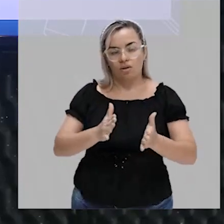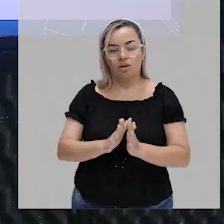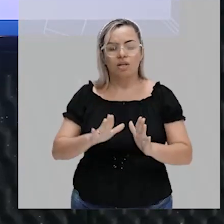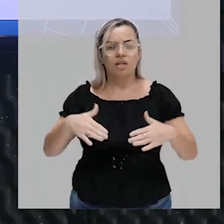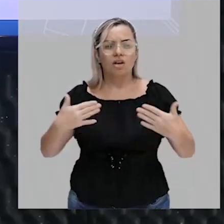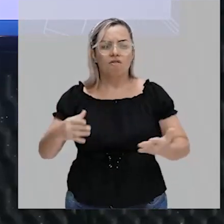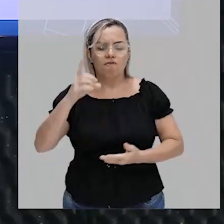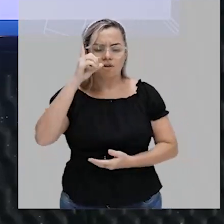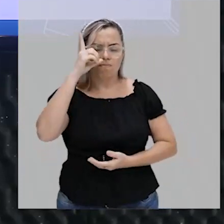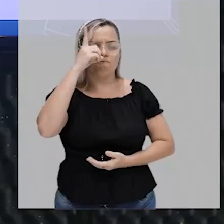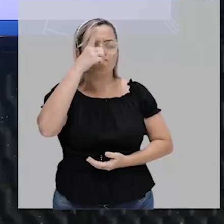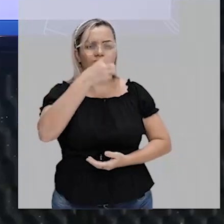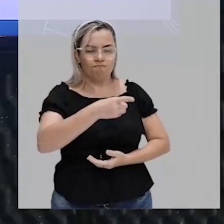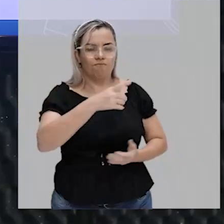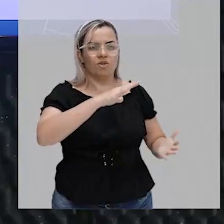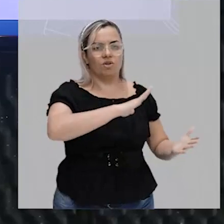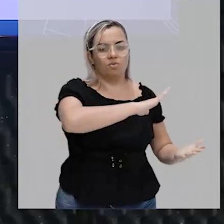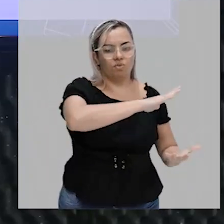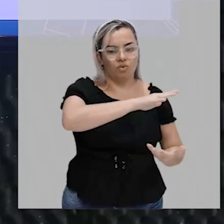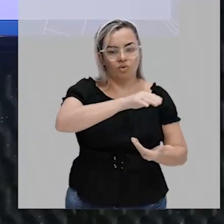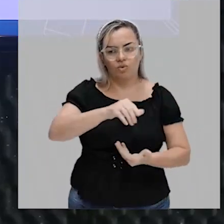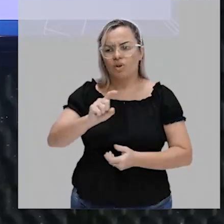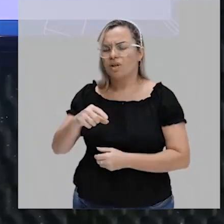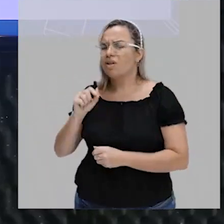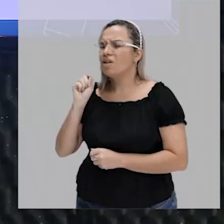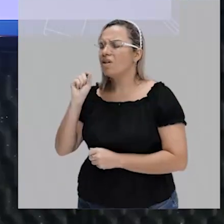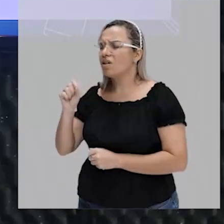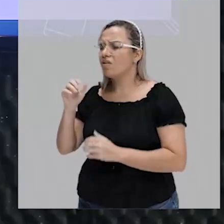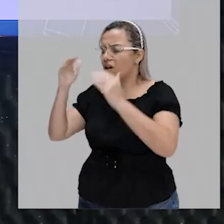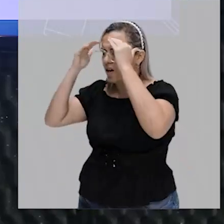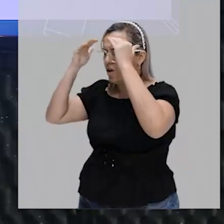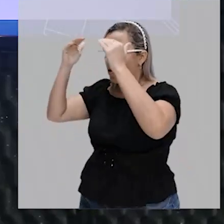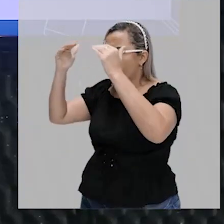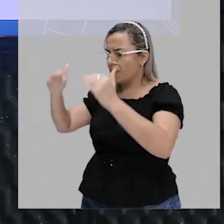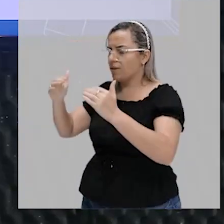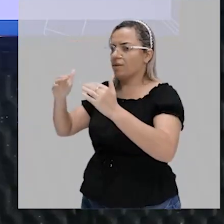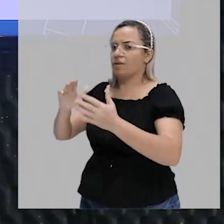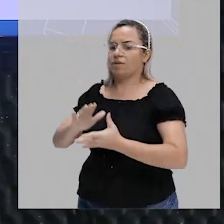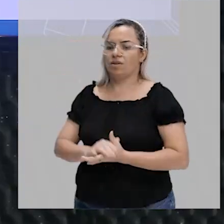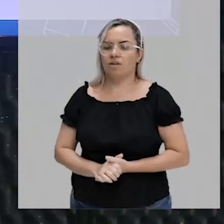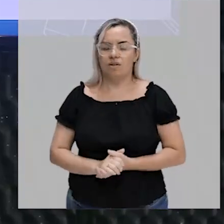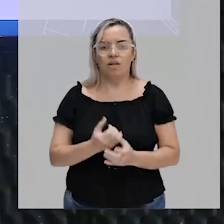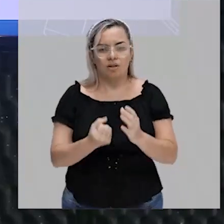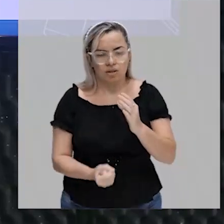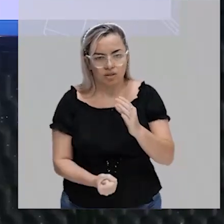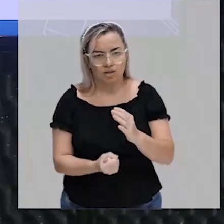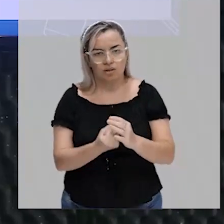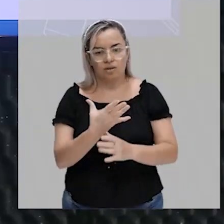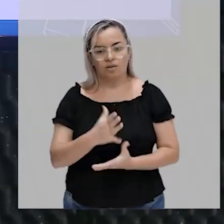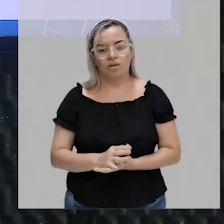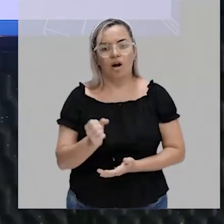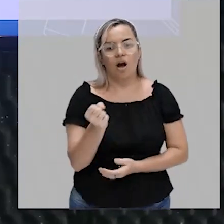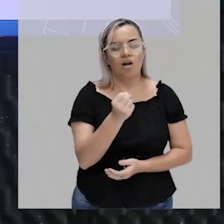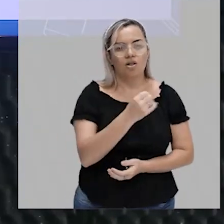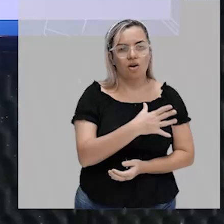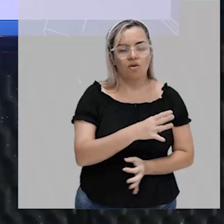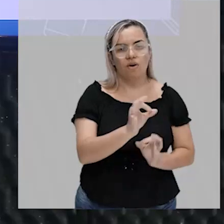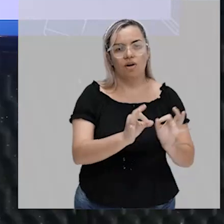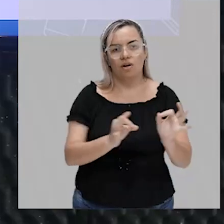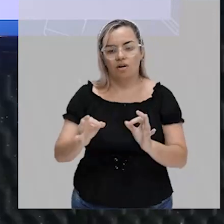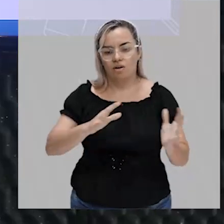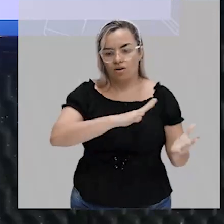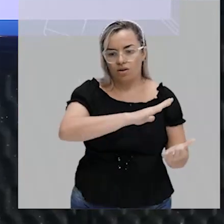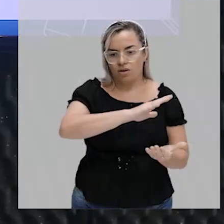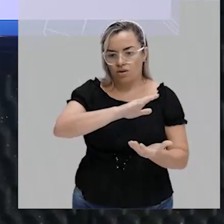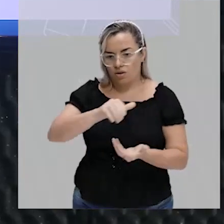o mundo e quem vai obedecer. Então, surge a nova ordem mundial, que vai ser compreendida de 1991,